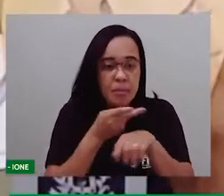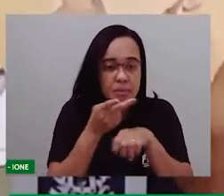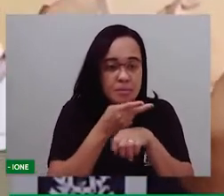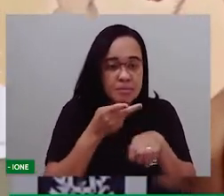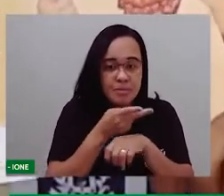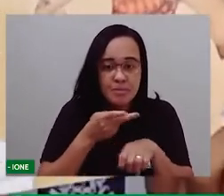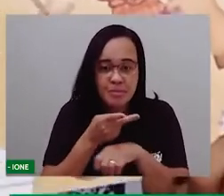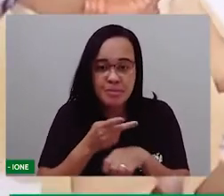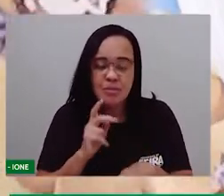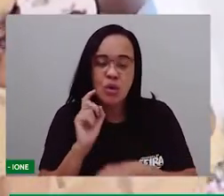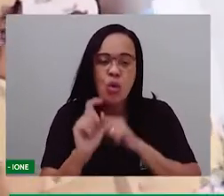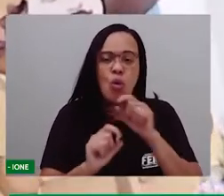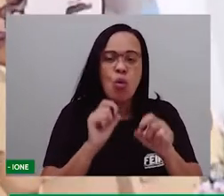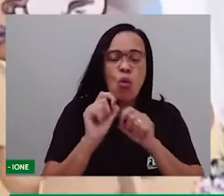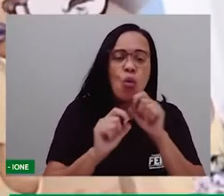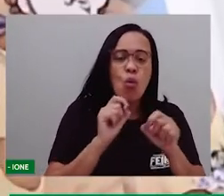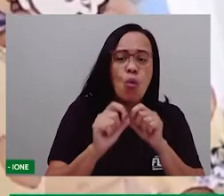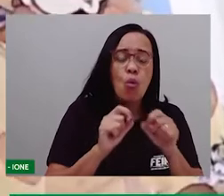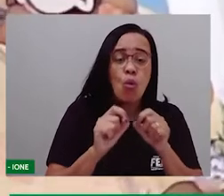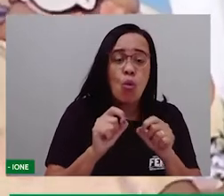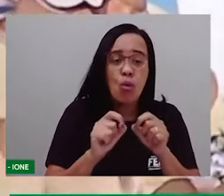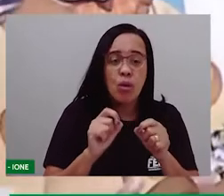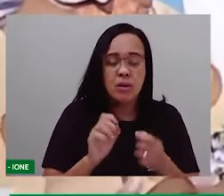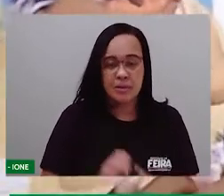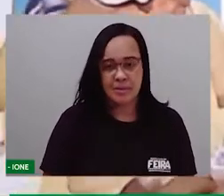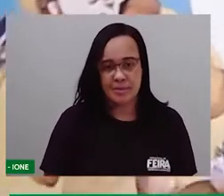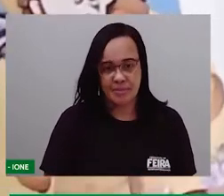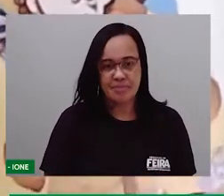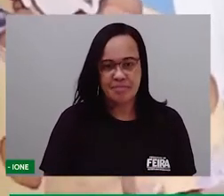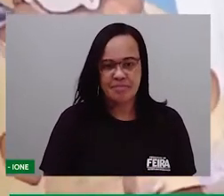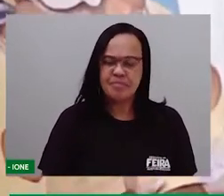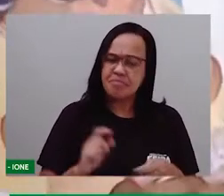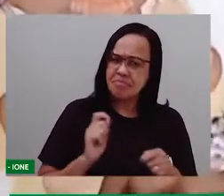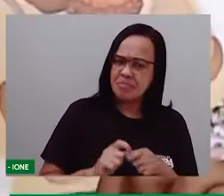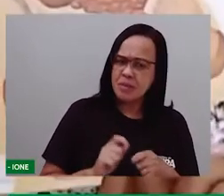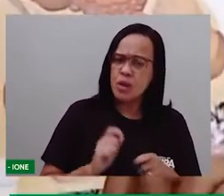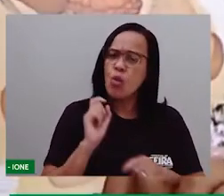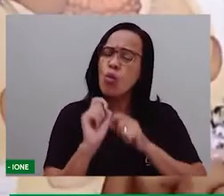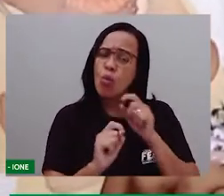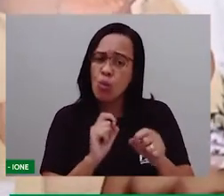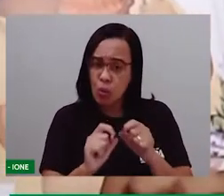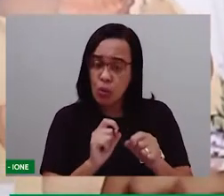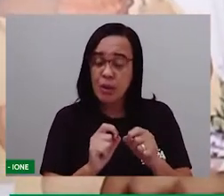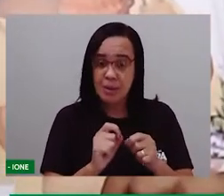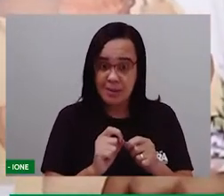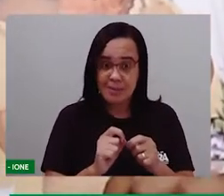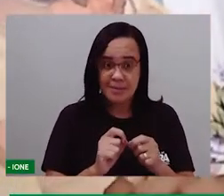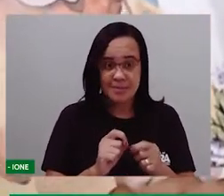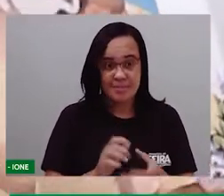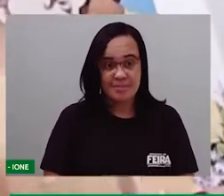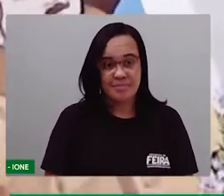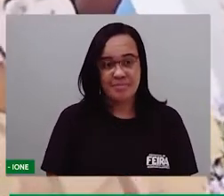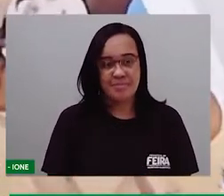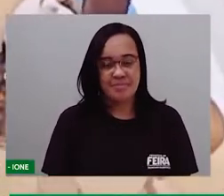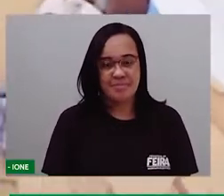o que falar aquele que estão fazendo aí essa fé